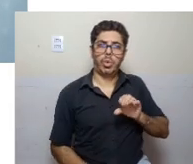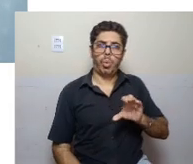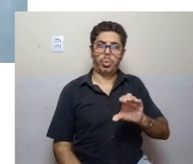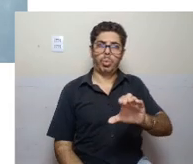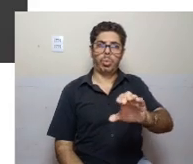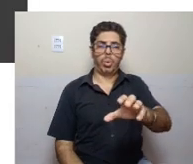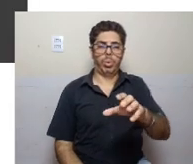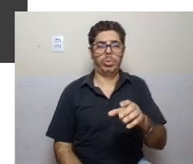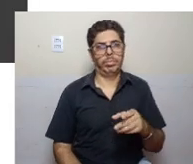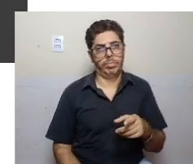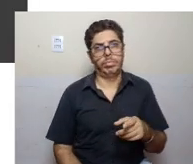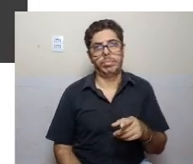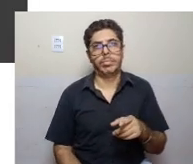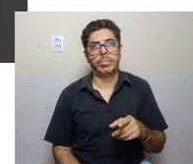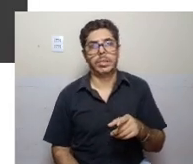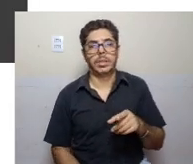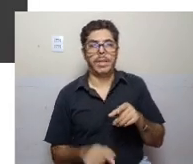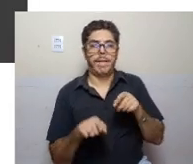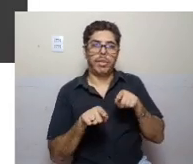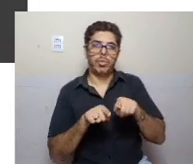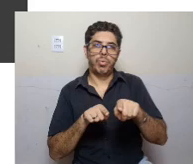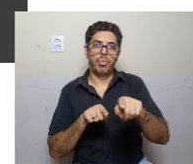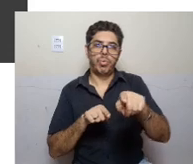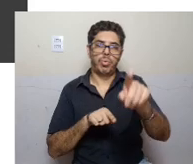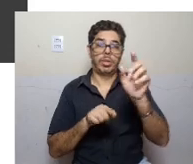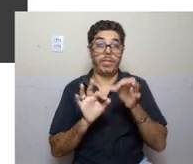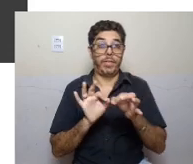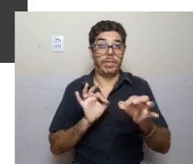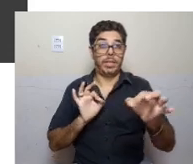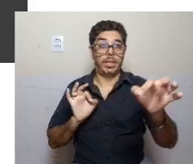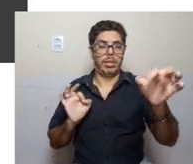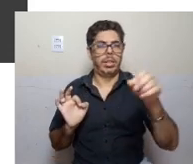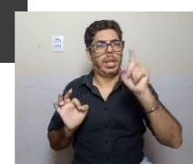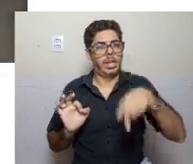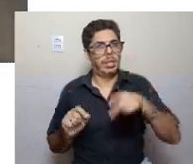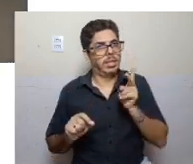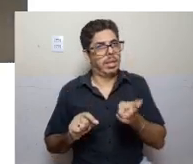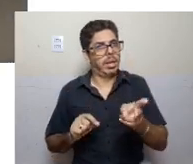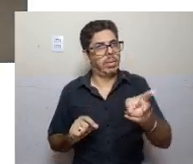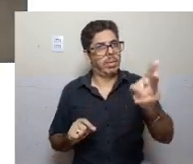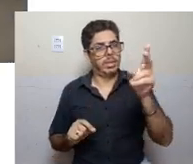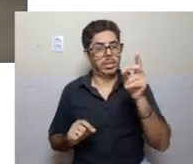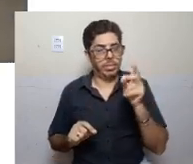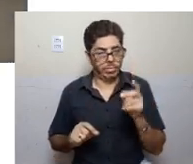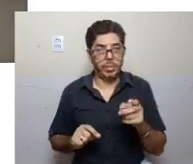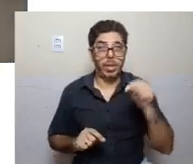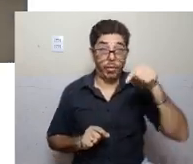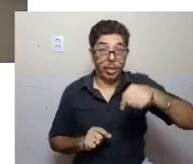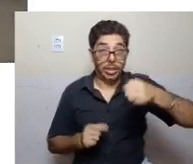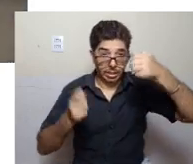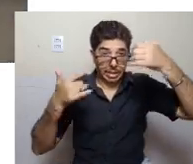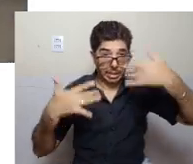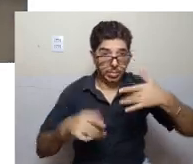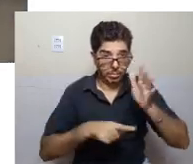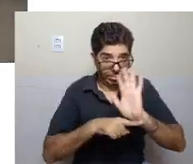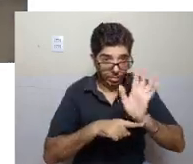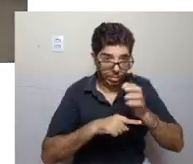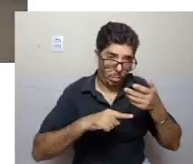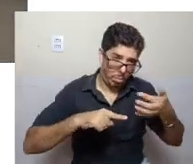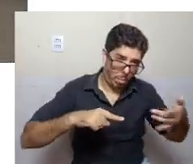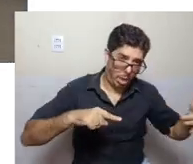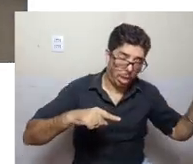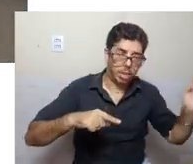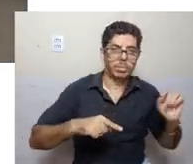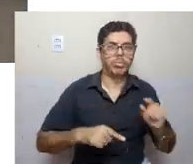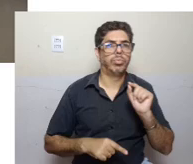condutor de corrente, que nada mais é que uma sequência contínua de cargas elétricas. E você vai descobrir ao longo dessa série que o fato de um fio condutor